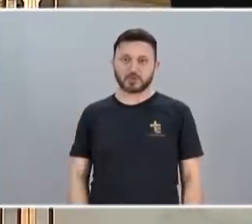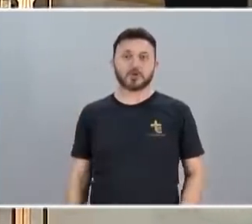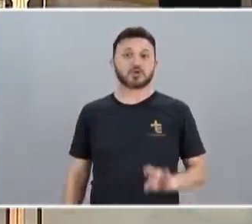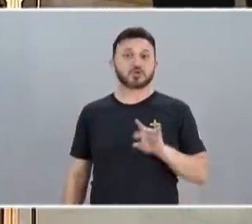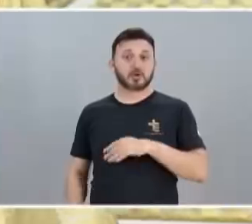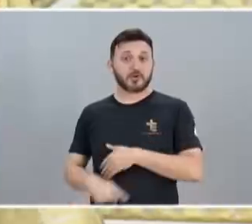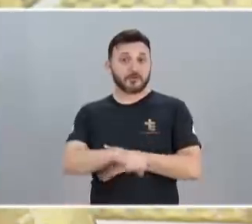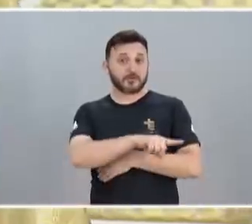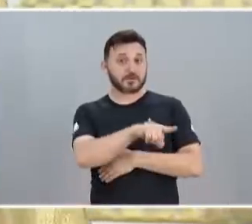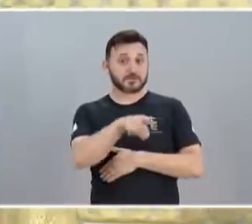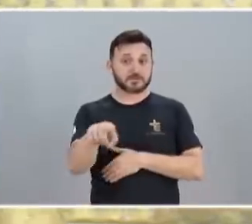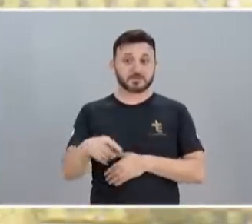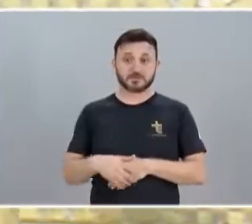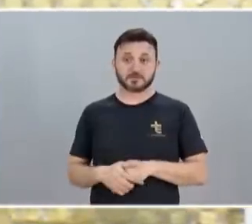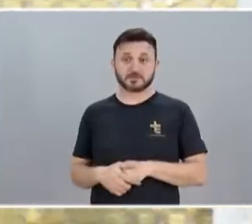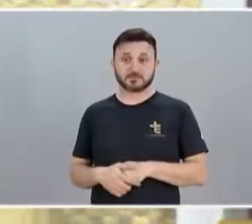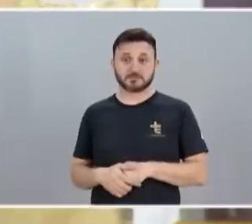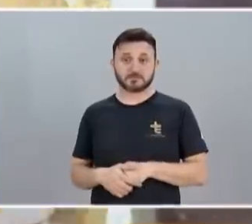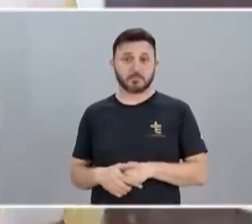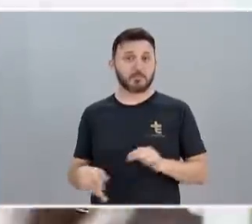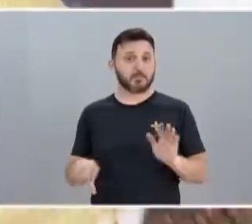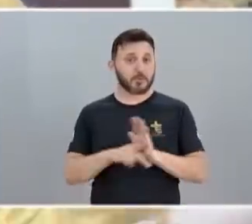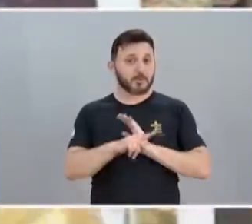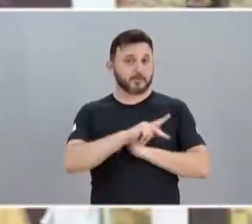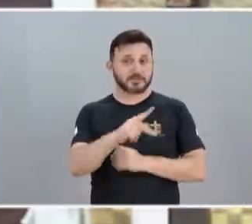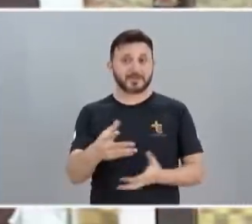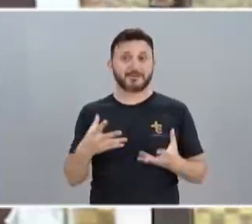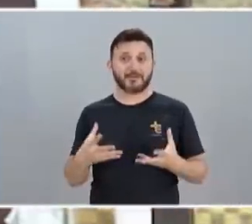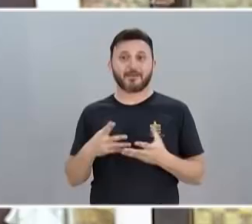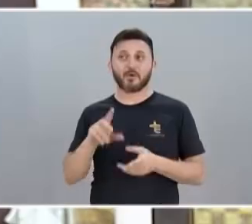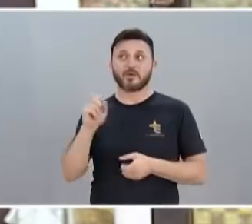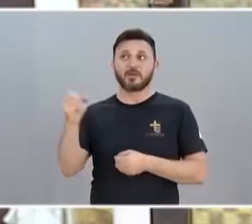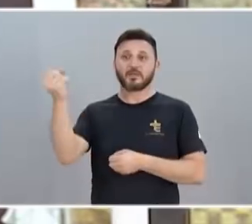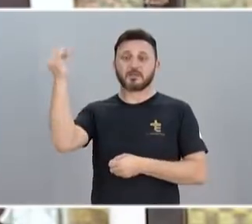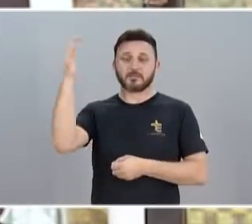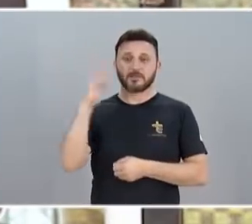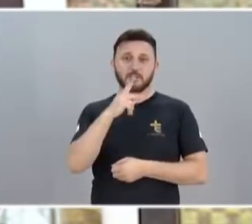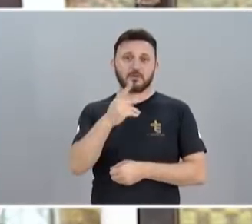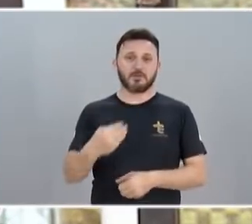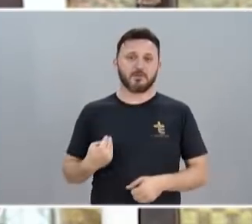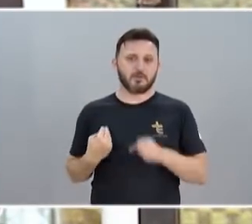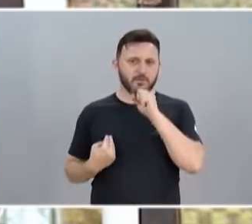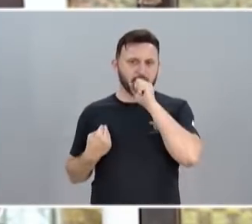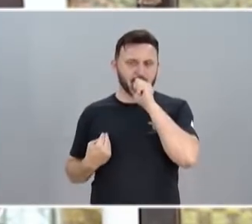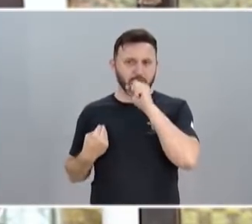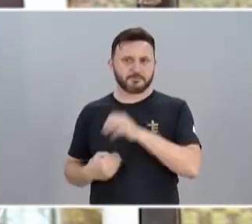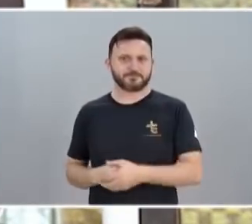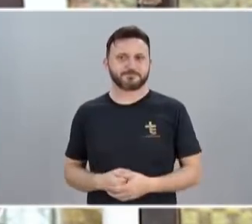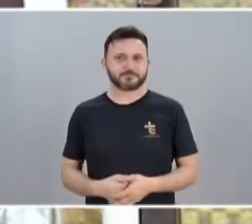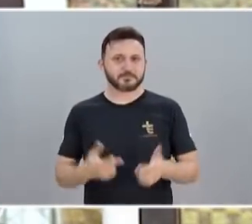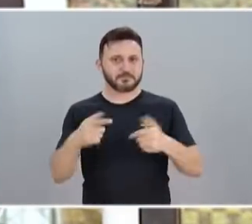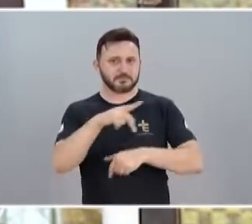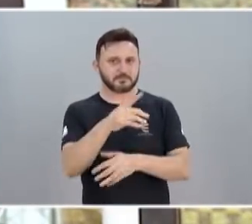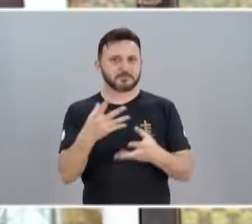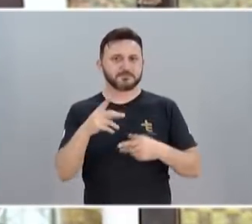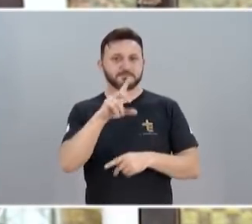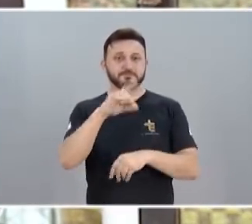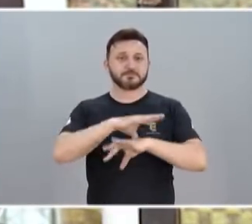você, filho. Onde você quer a ação de Deus? Onde você quer que Deus